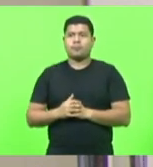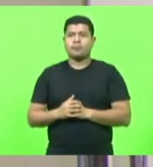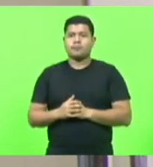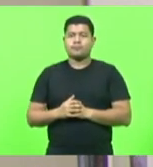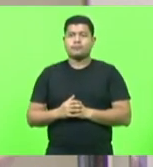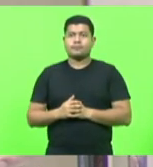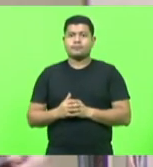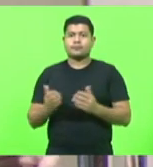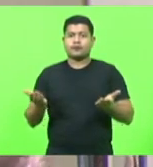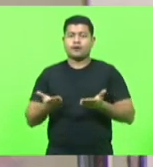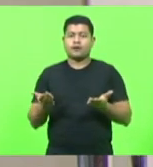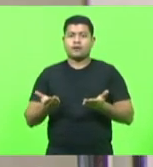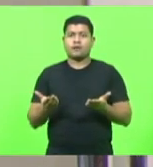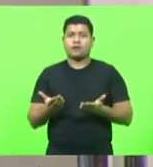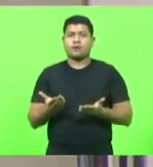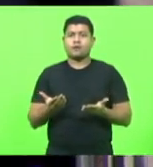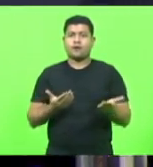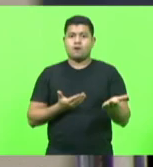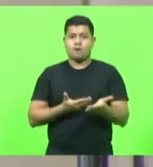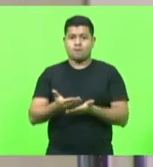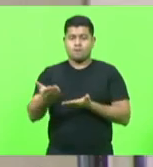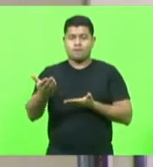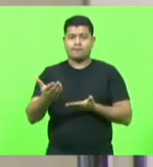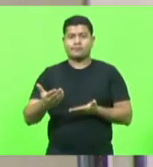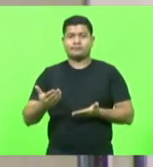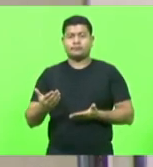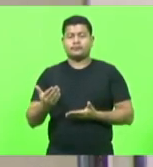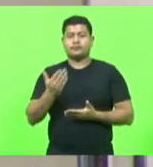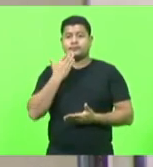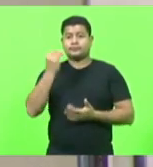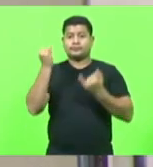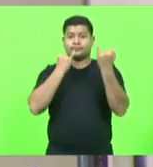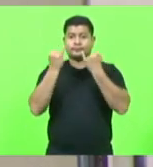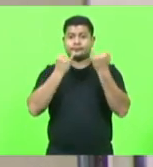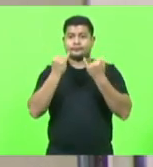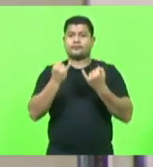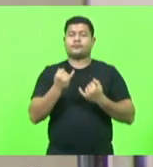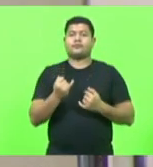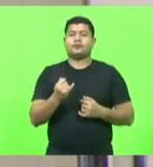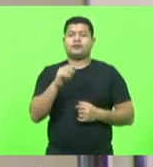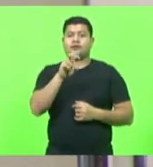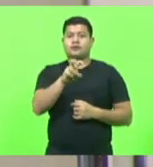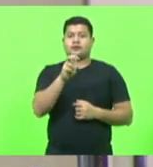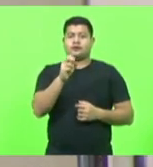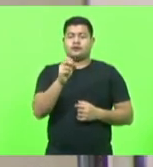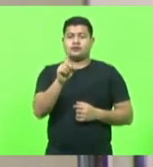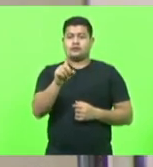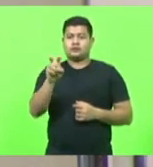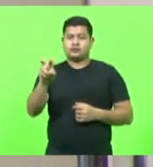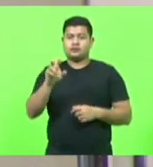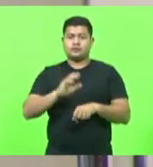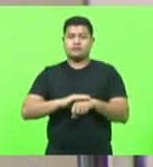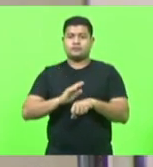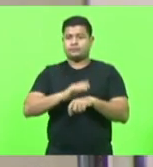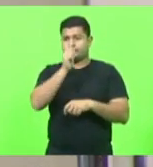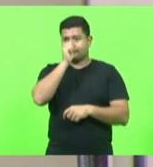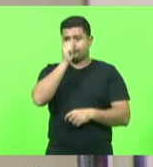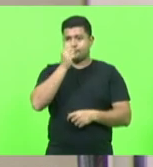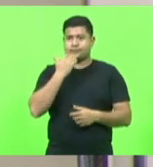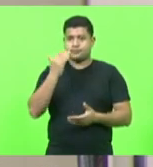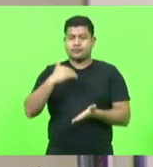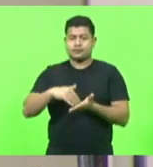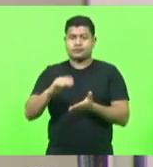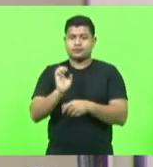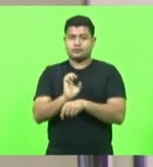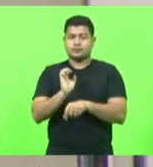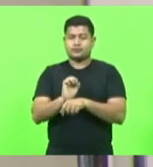e passamos a apreciar em primeira mão os pedidos de informação. Pedido de informação 515, autor deputado João Amin, solicitando ao secretário de